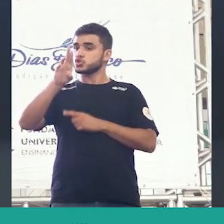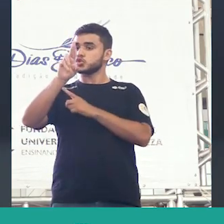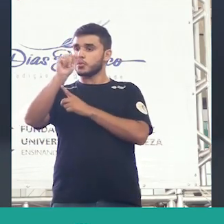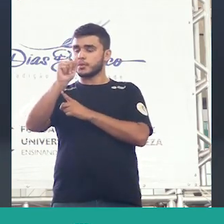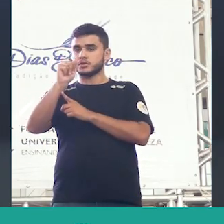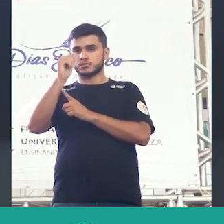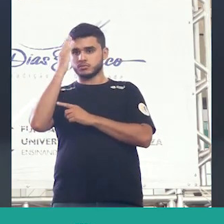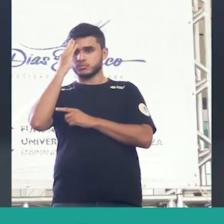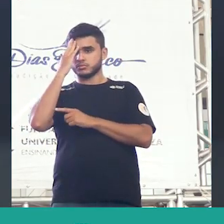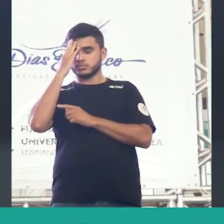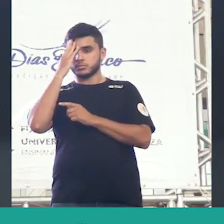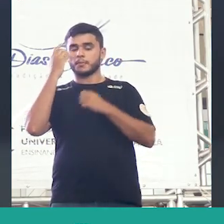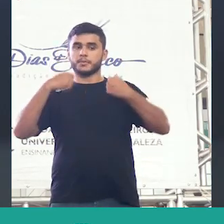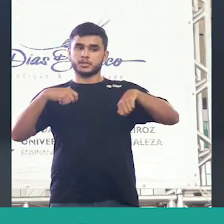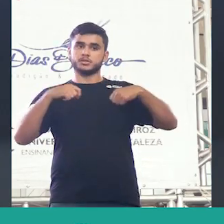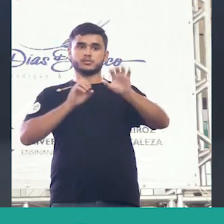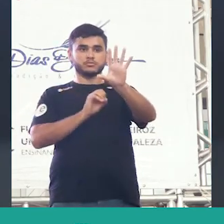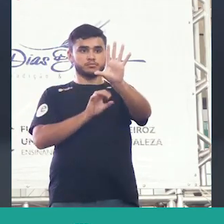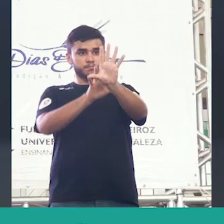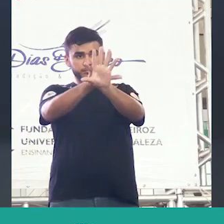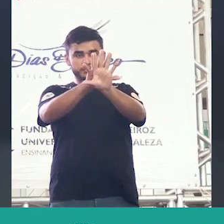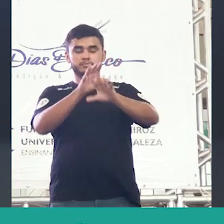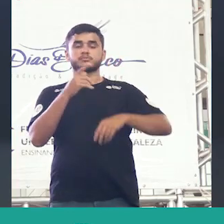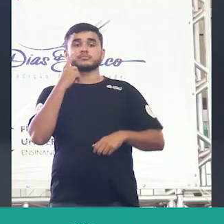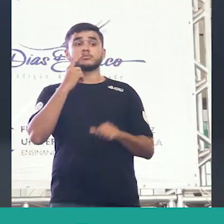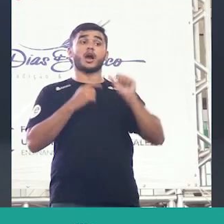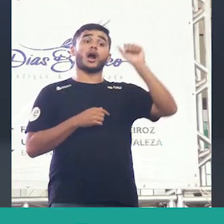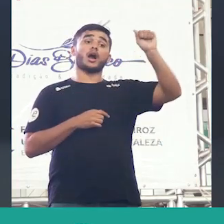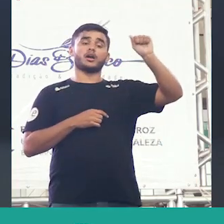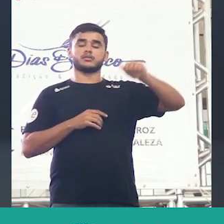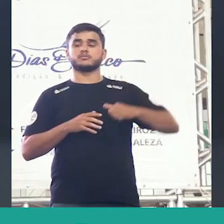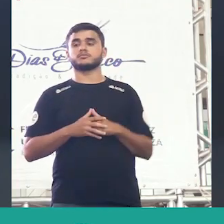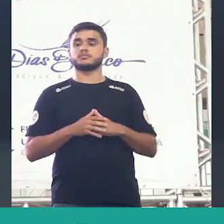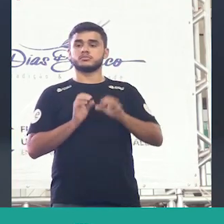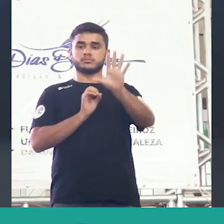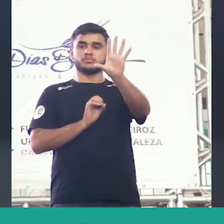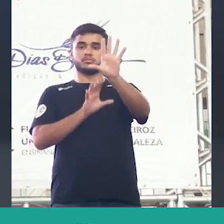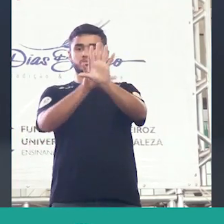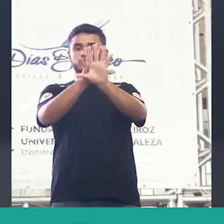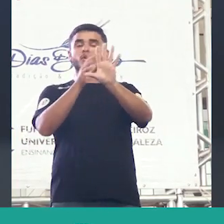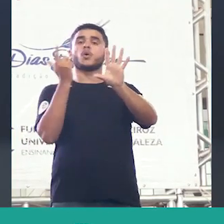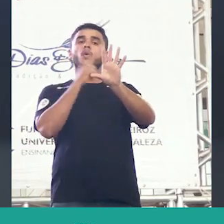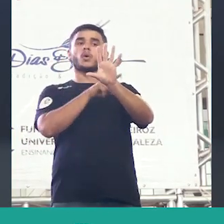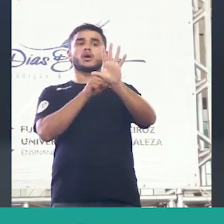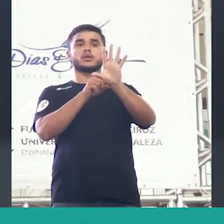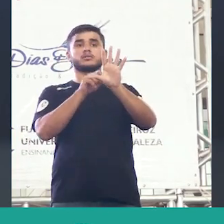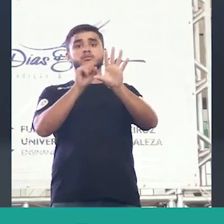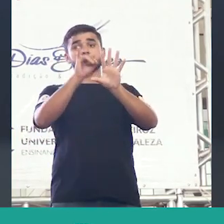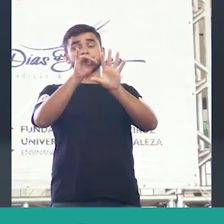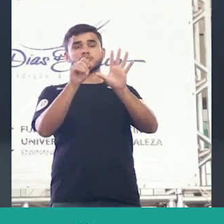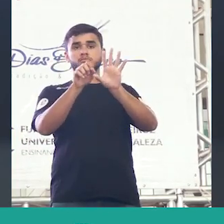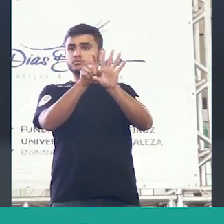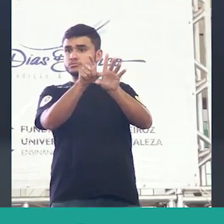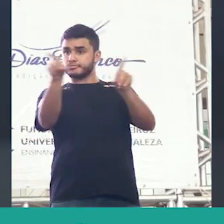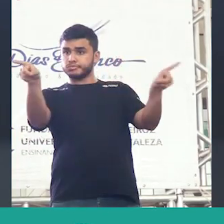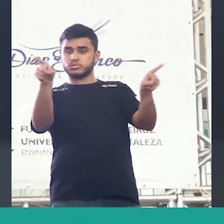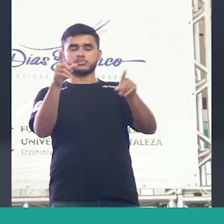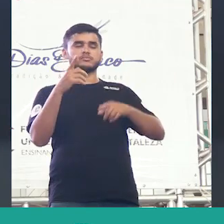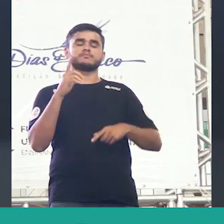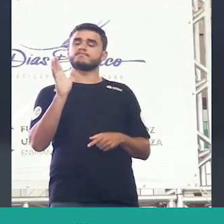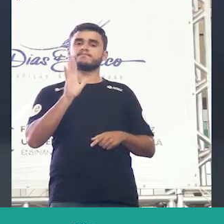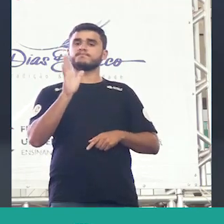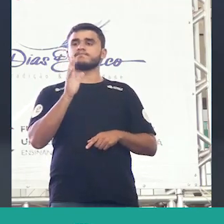A fonte tem que ser puntiforme. E tem A. Porque a luz pode se propagar sem trajetória curva?